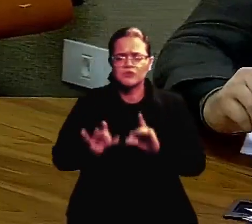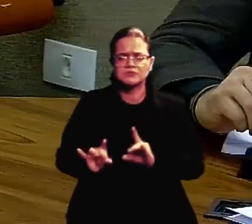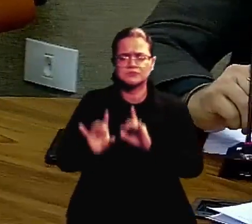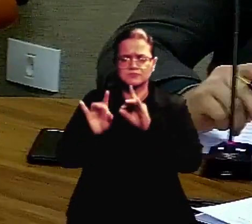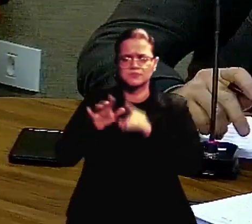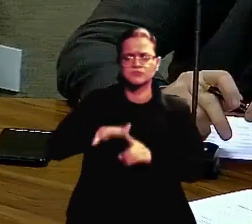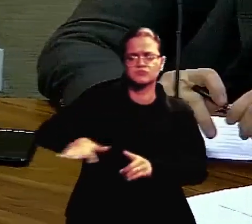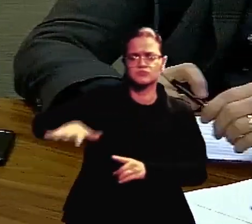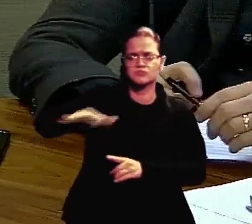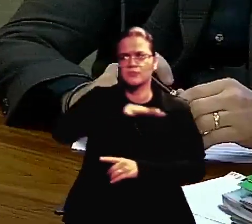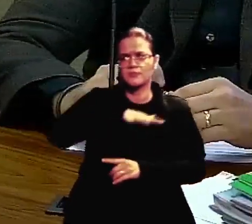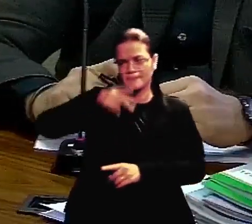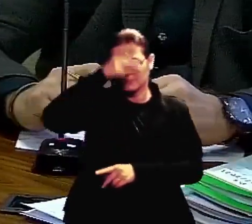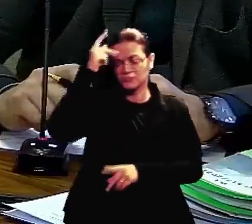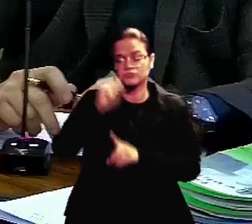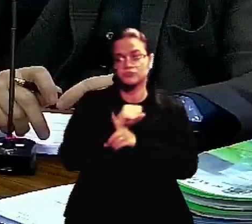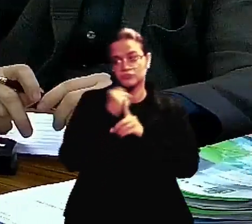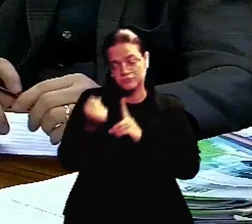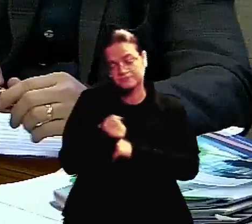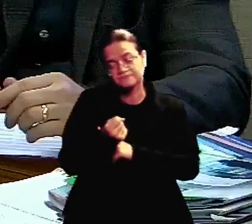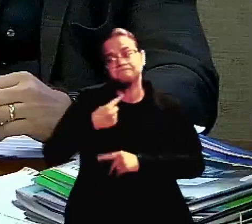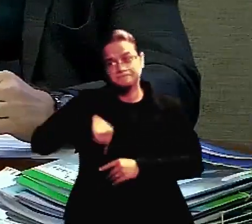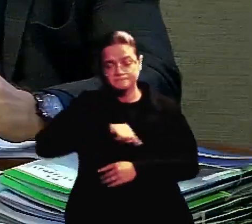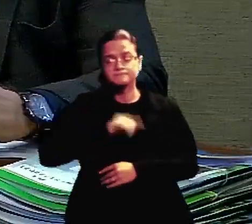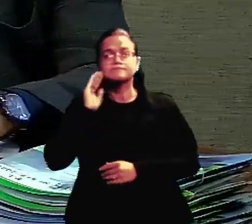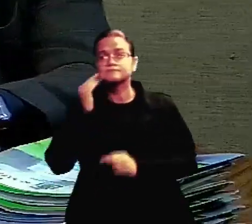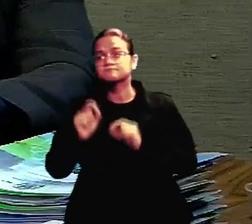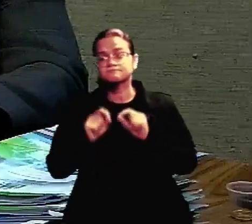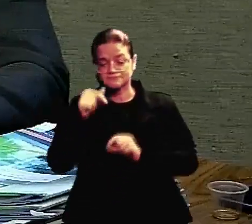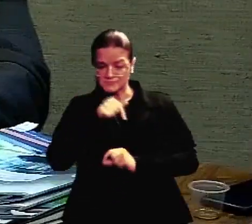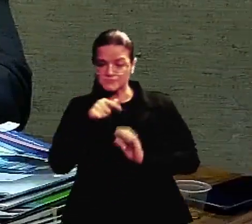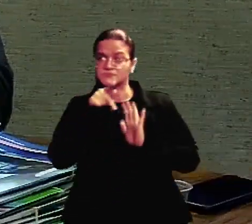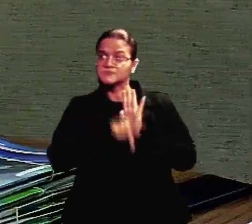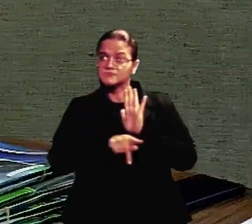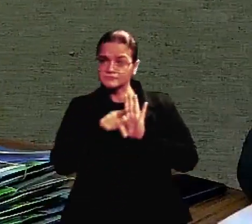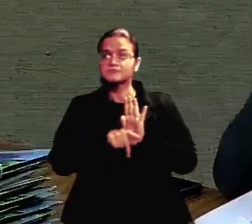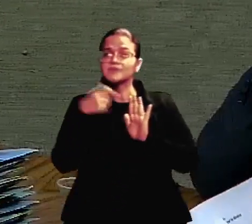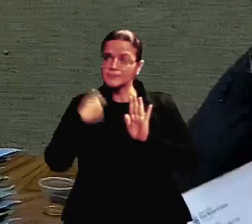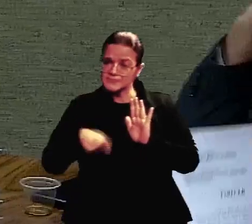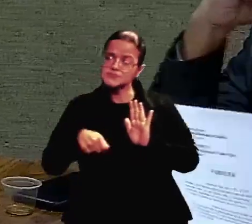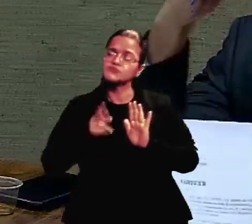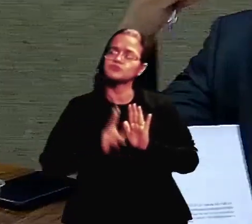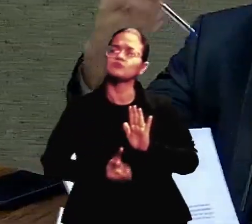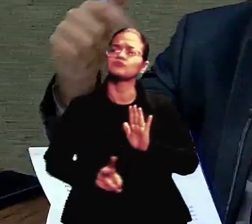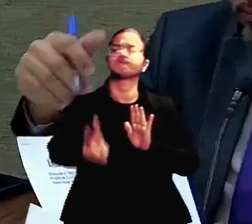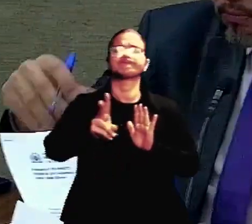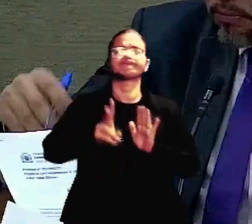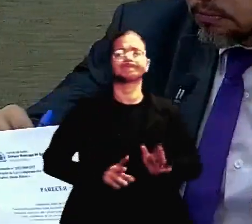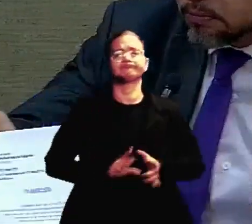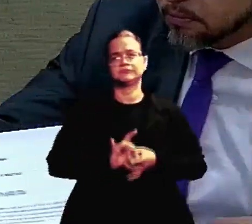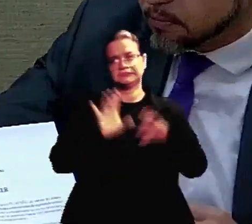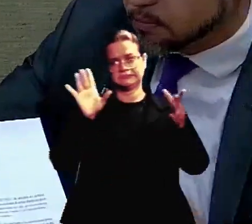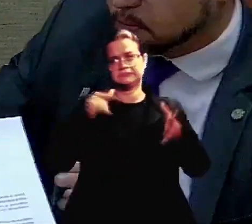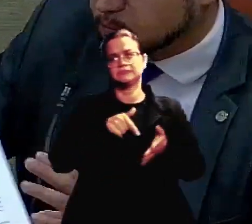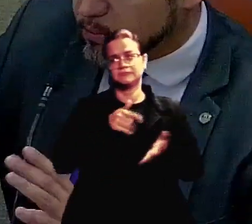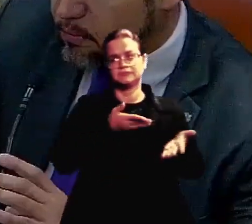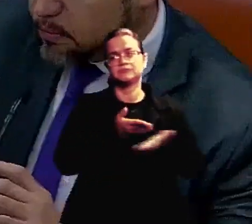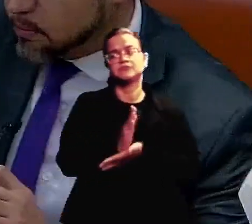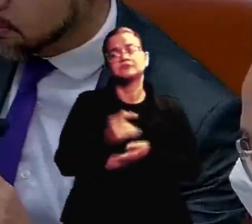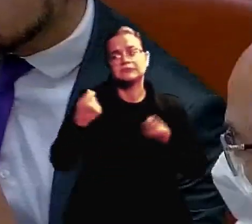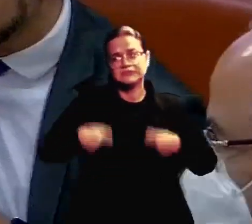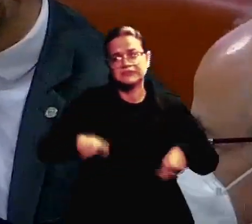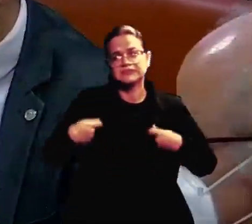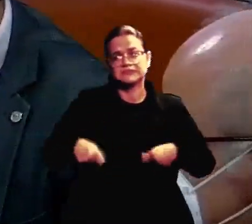né? Entendeu? E que nós entendemos que esse projeto deve prosperar. Né? Então, senhoras e